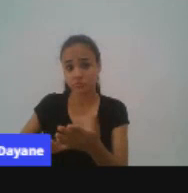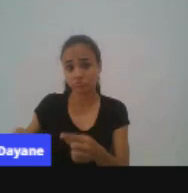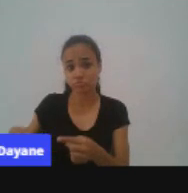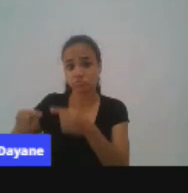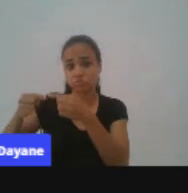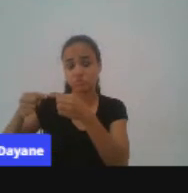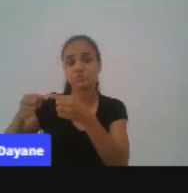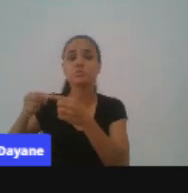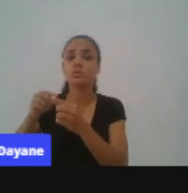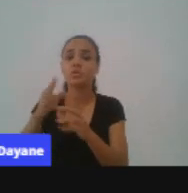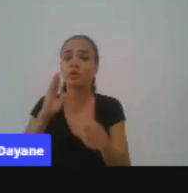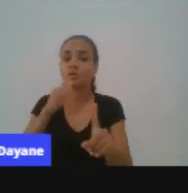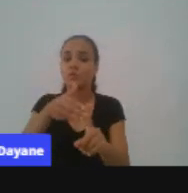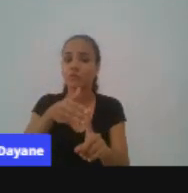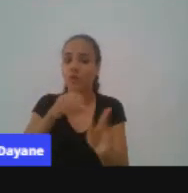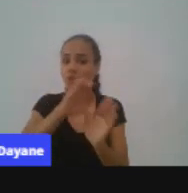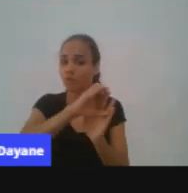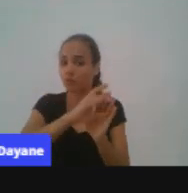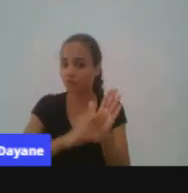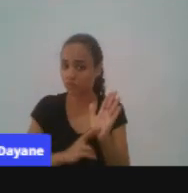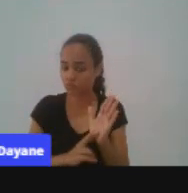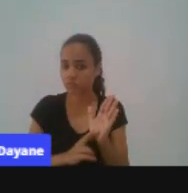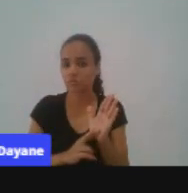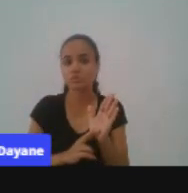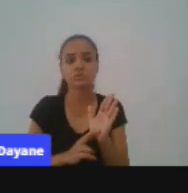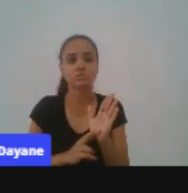que é aquele que tem todas